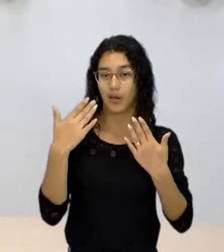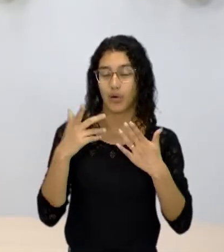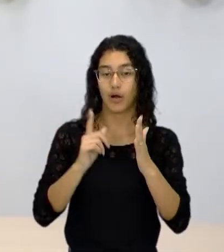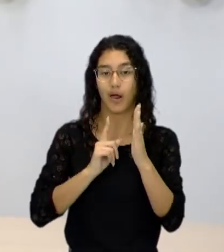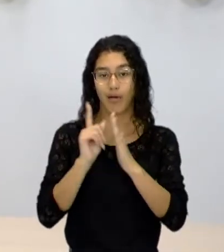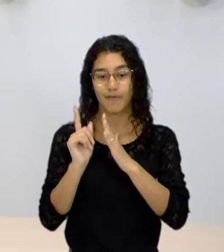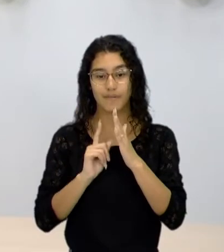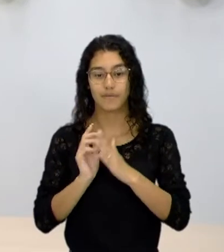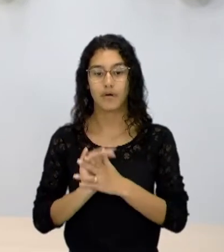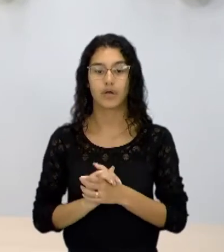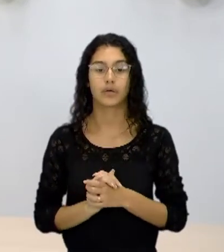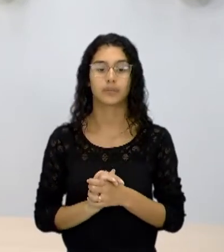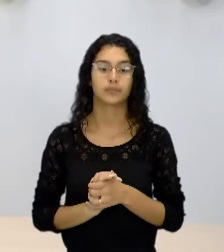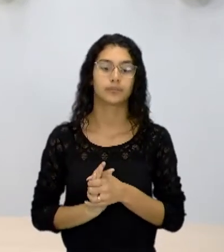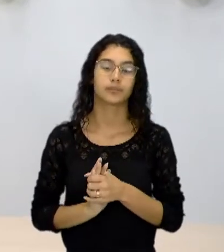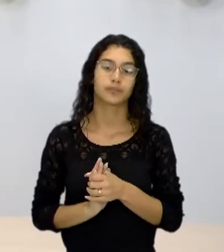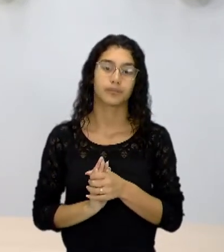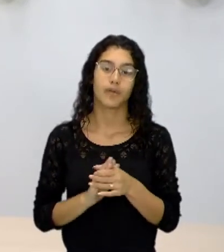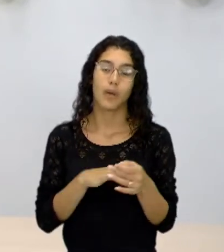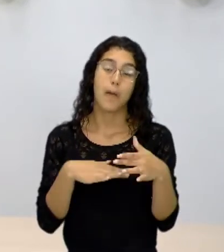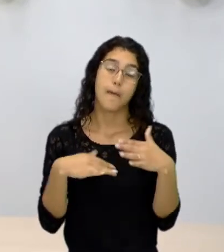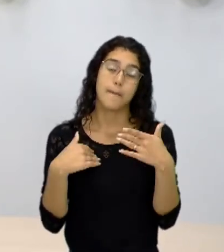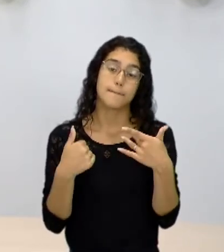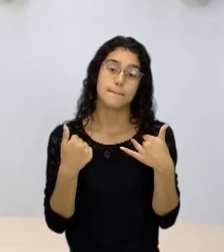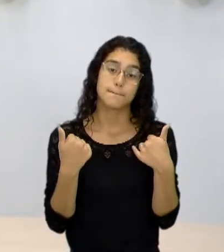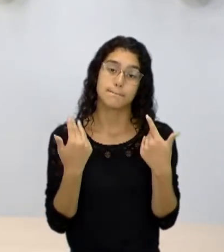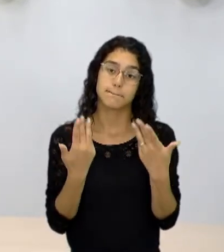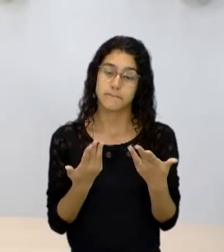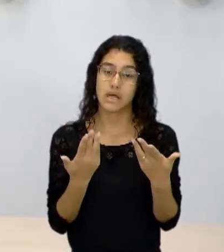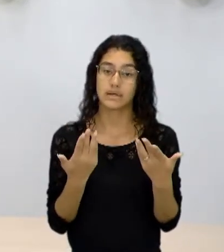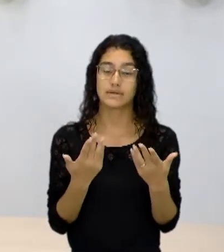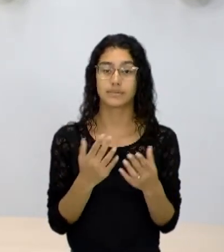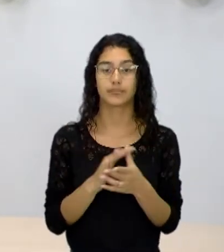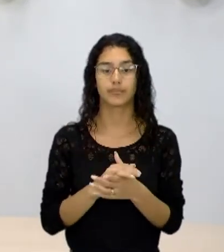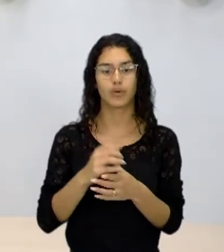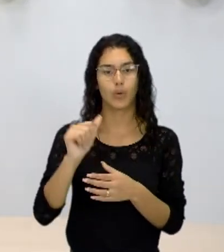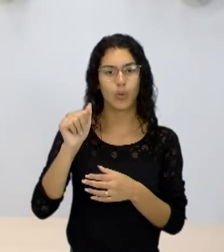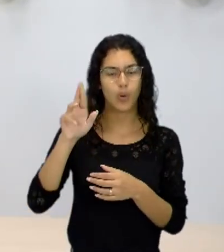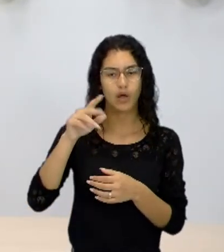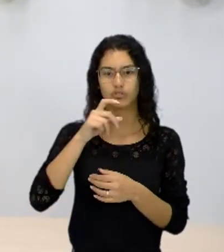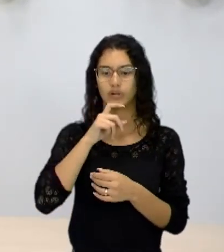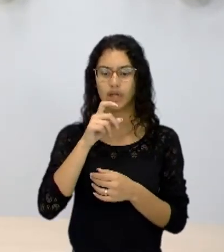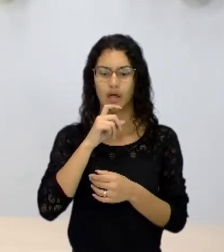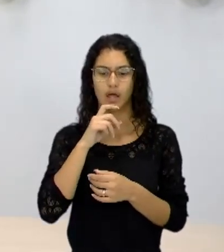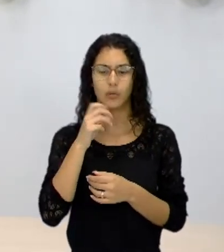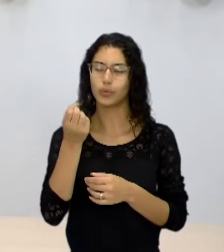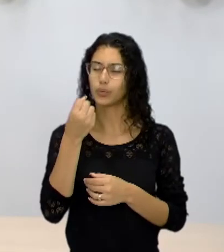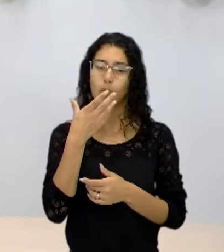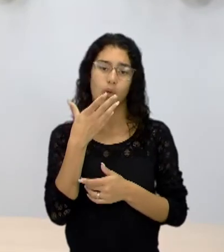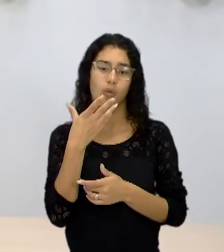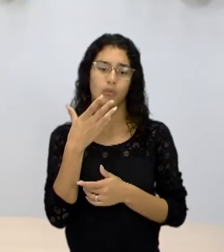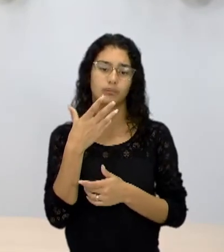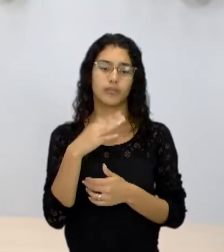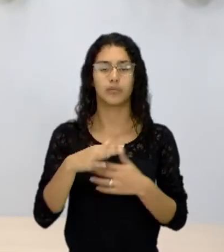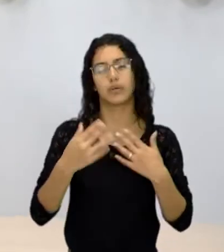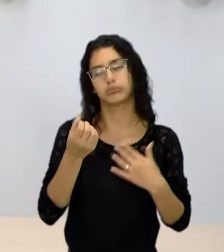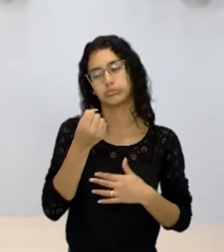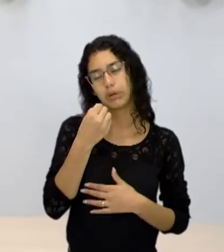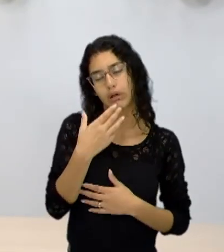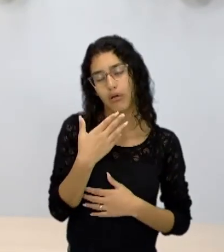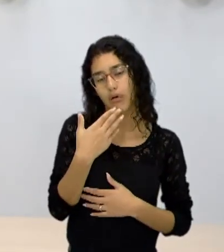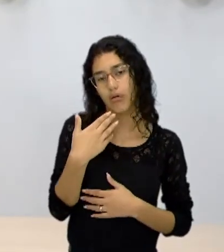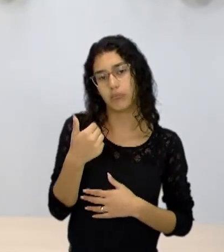tempo não esteja tão quente, mas o ar-condicionado ele resolve muito o nosso problema nesse aspecto, né? Deixa mais confortável o